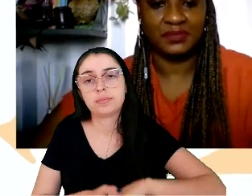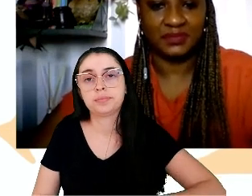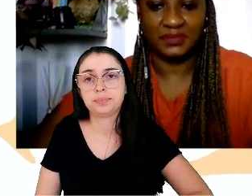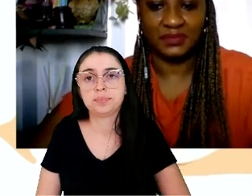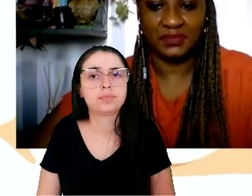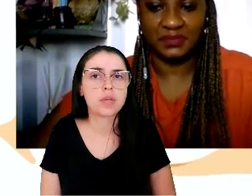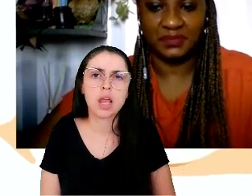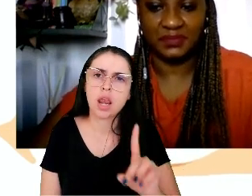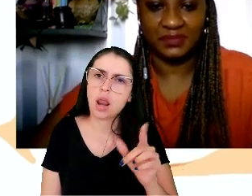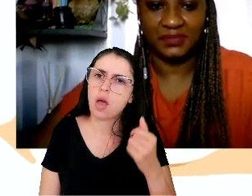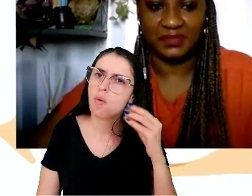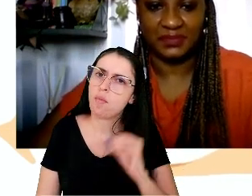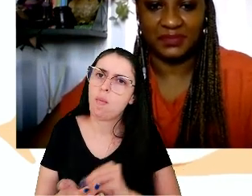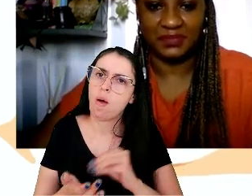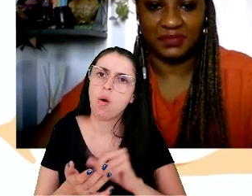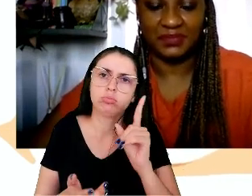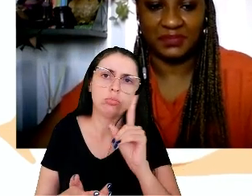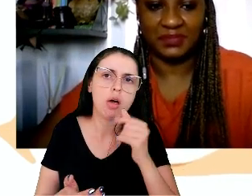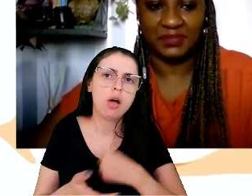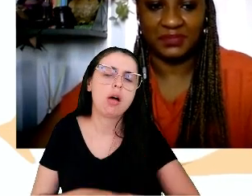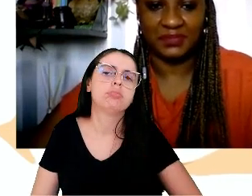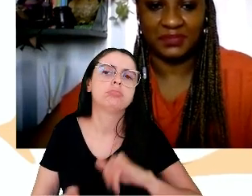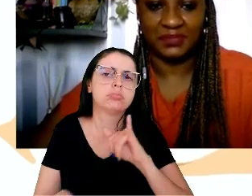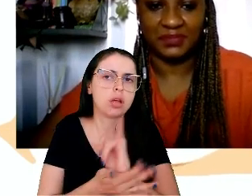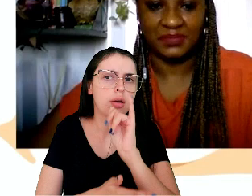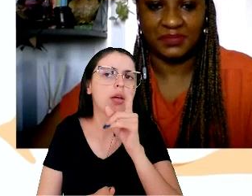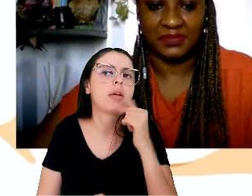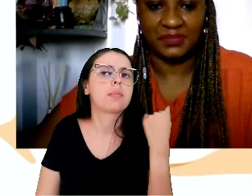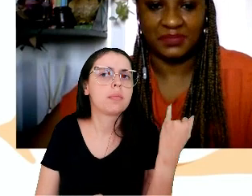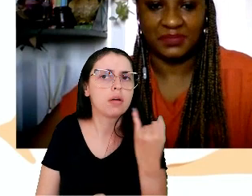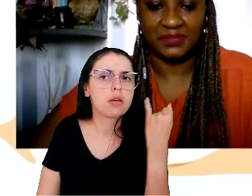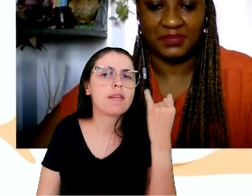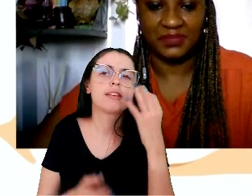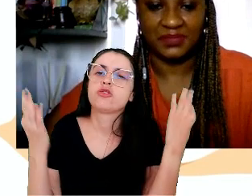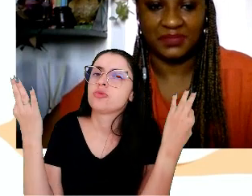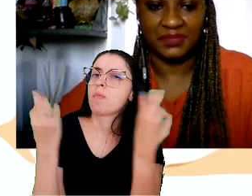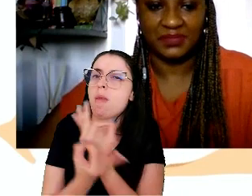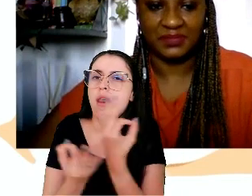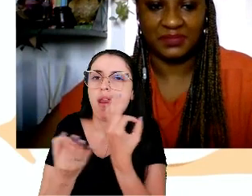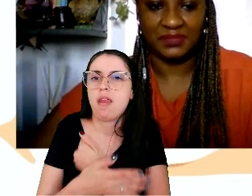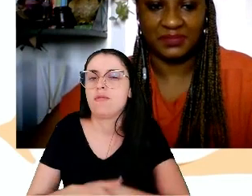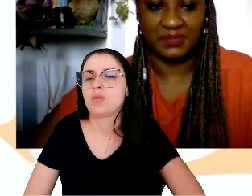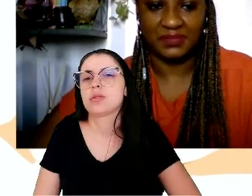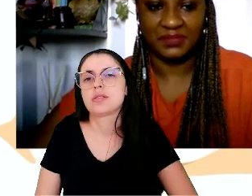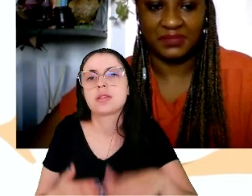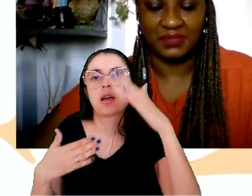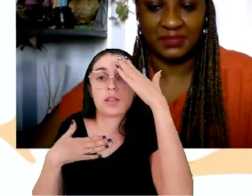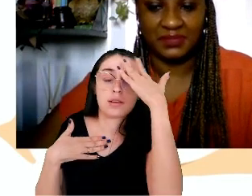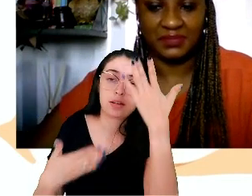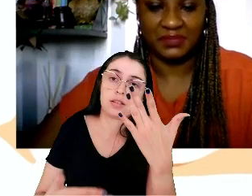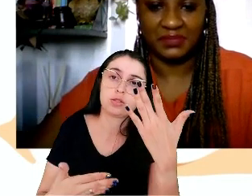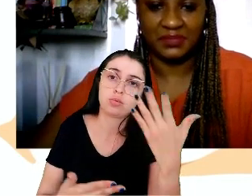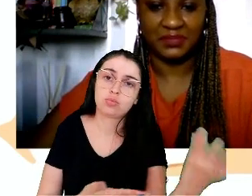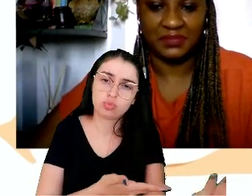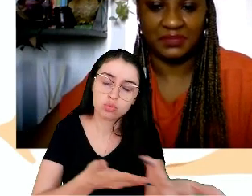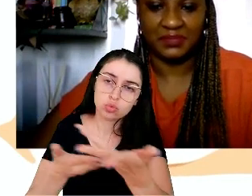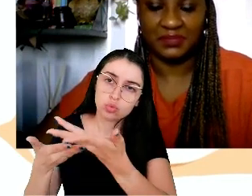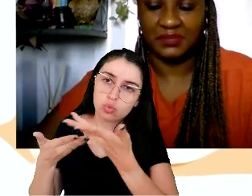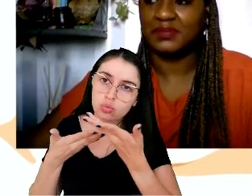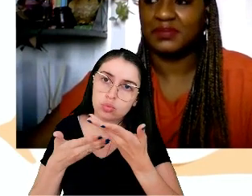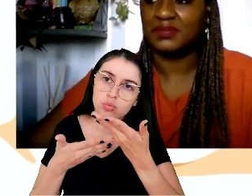não percam, amanhã certamente será também maravilhoso. Agradecemos todos que